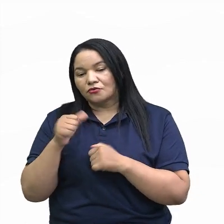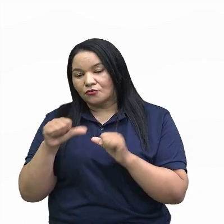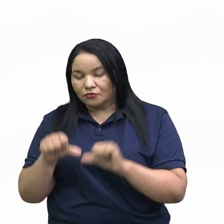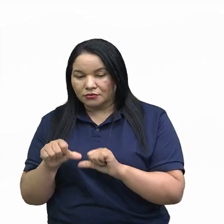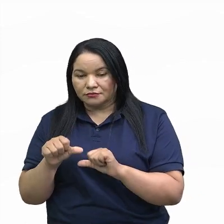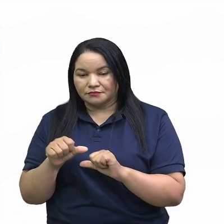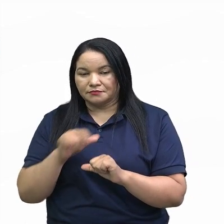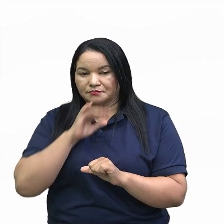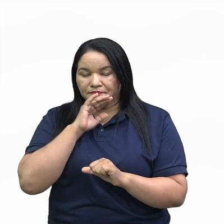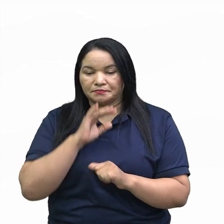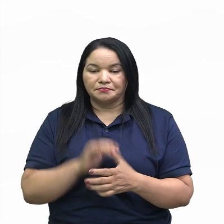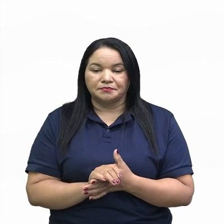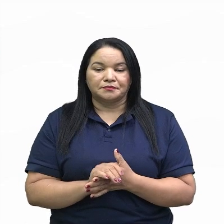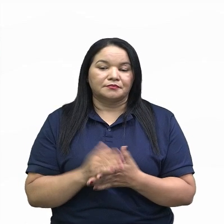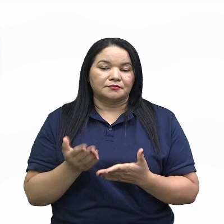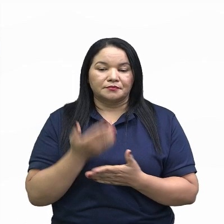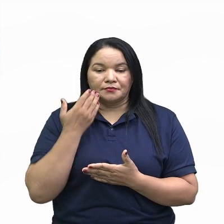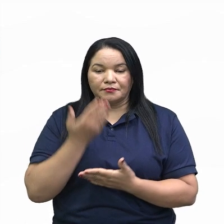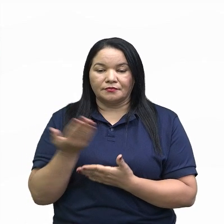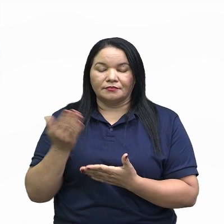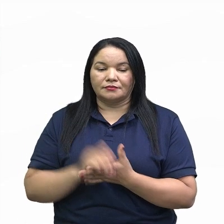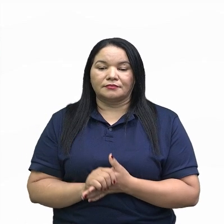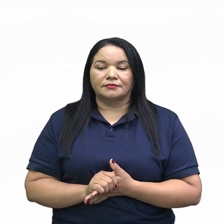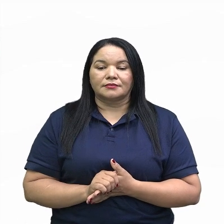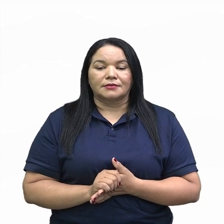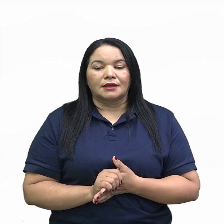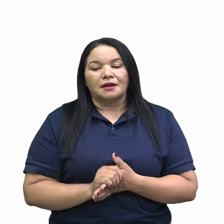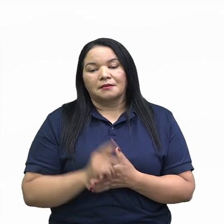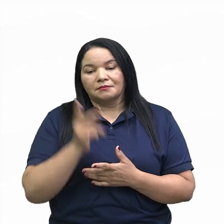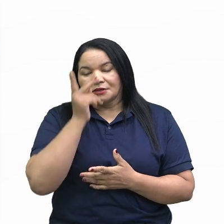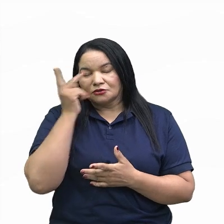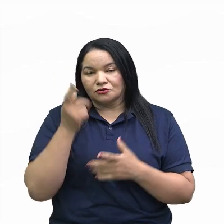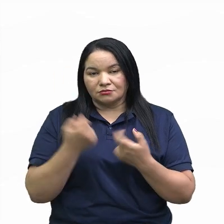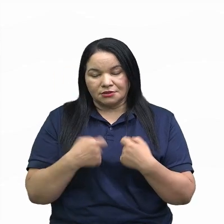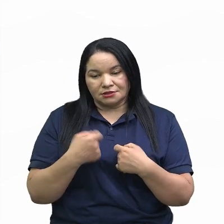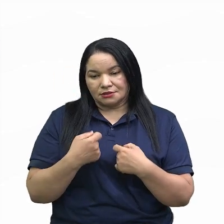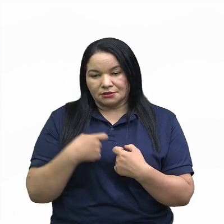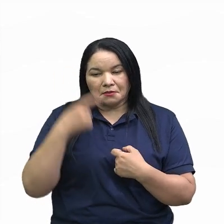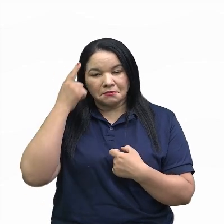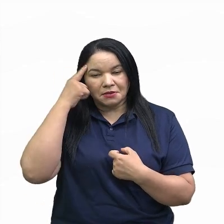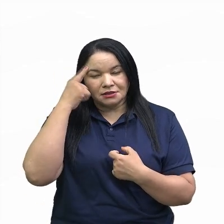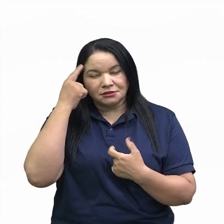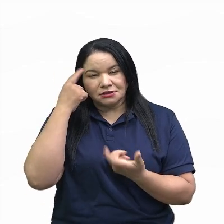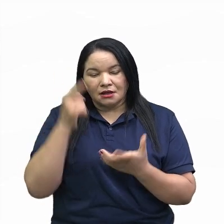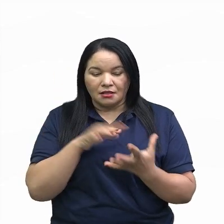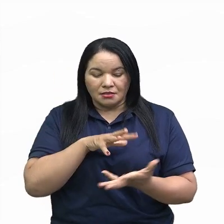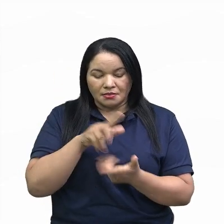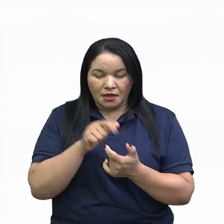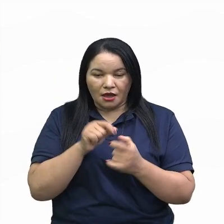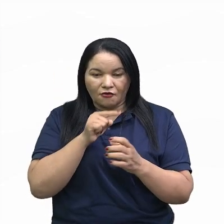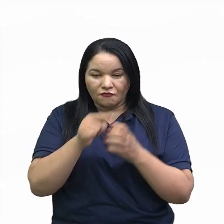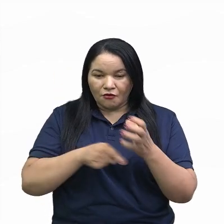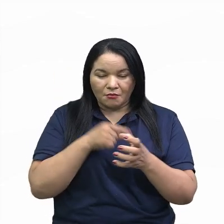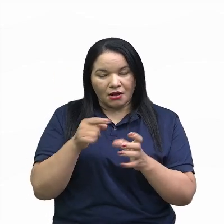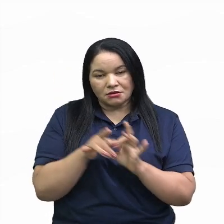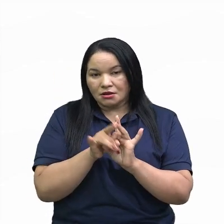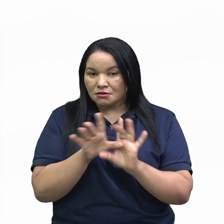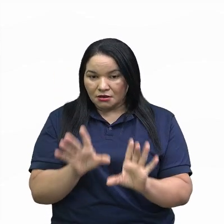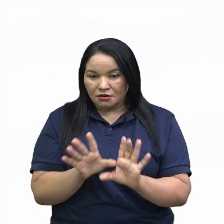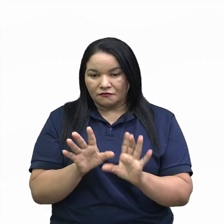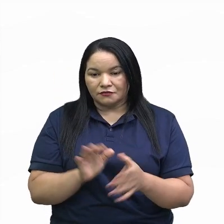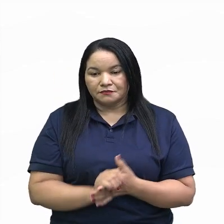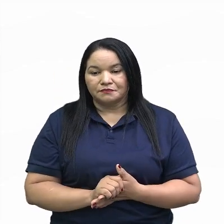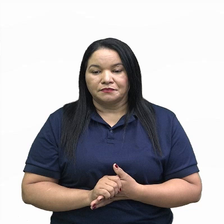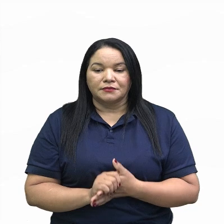negociação, colocando aí para vocês. As pessoas devem ser livres para pensar no formato da Terra. Observem aí que a